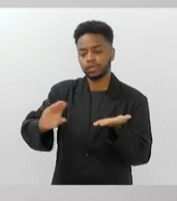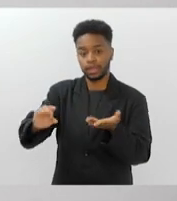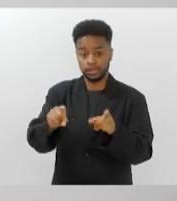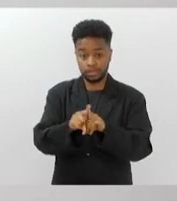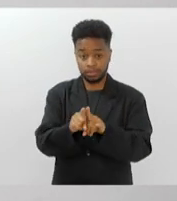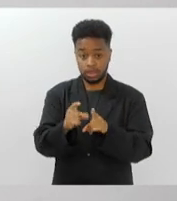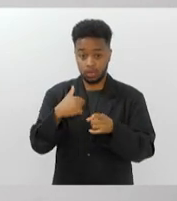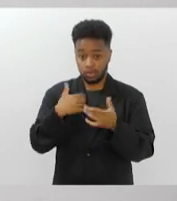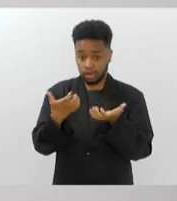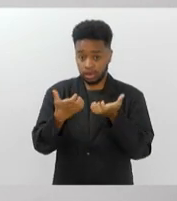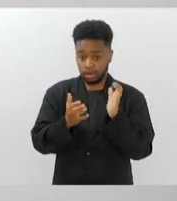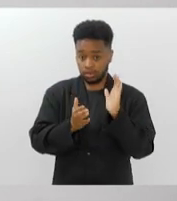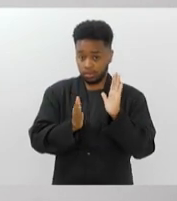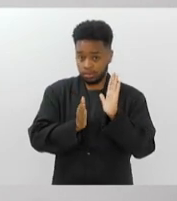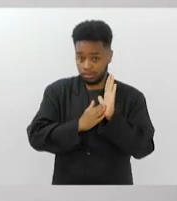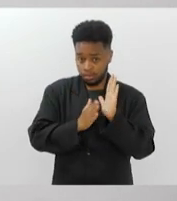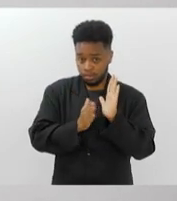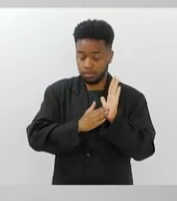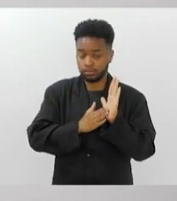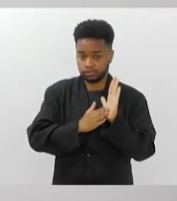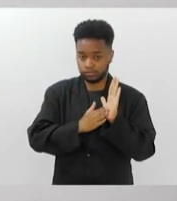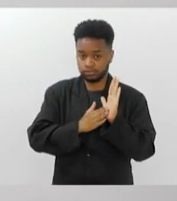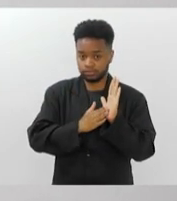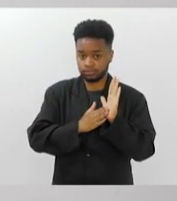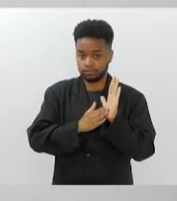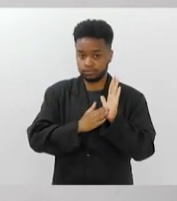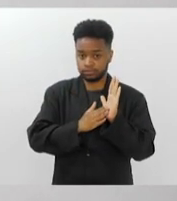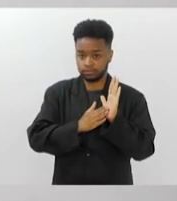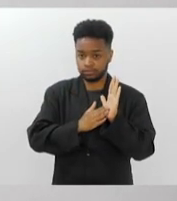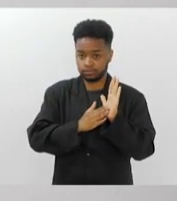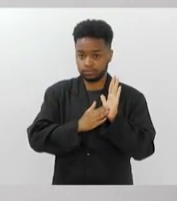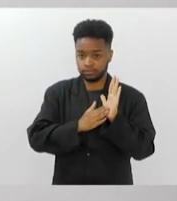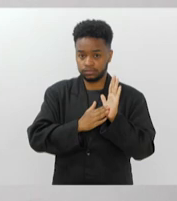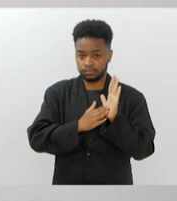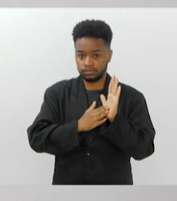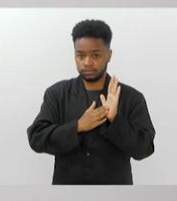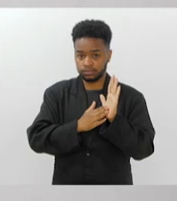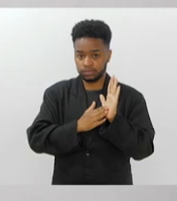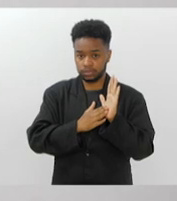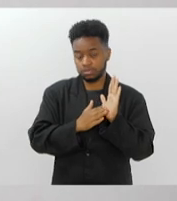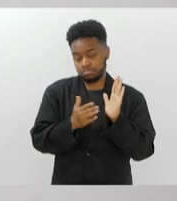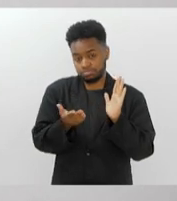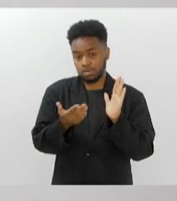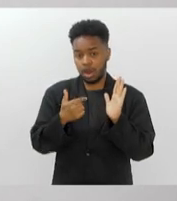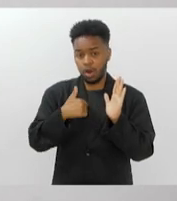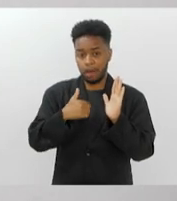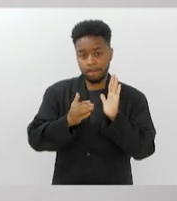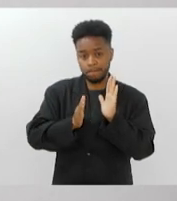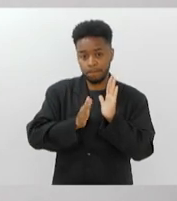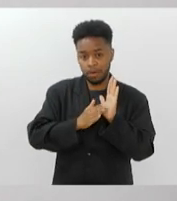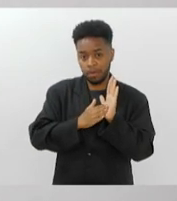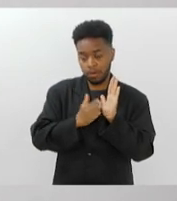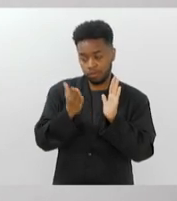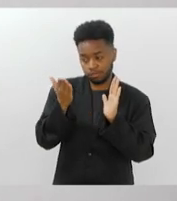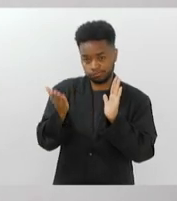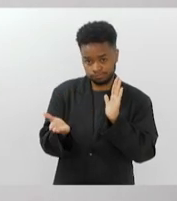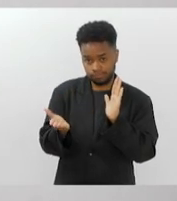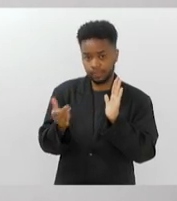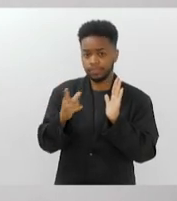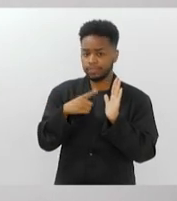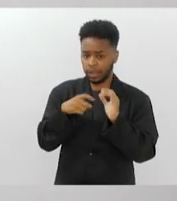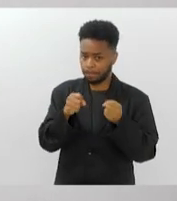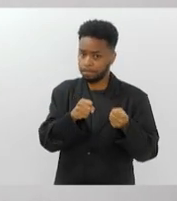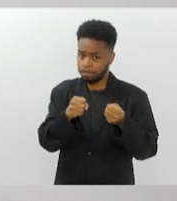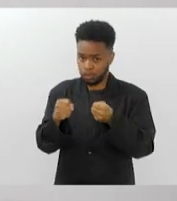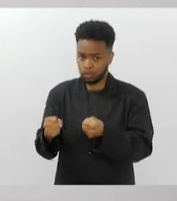como proposta Deputado uma proposta aqui que a senhora tem esse poder